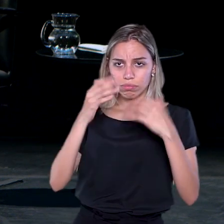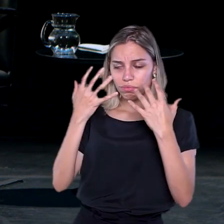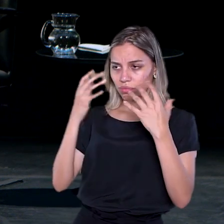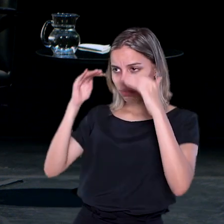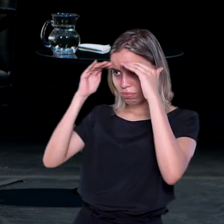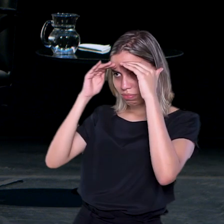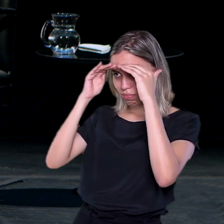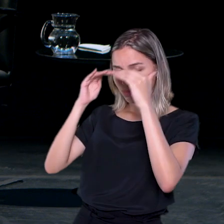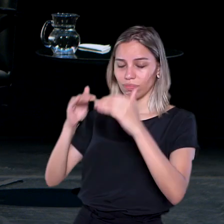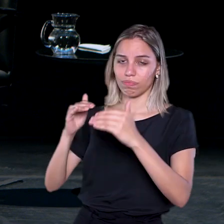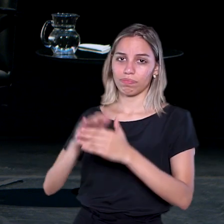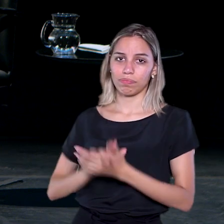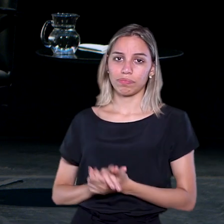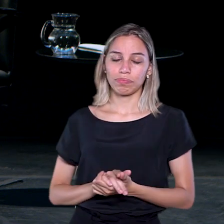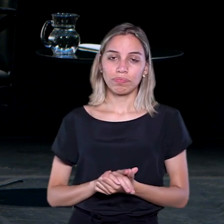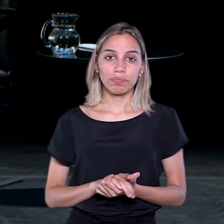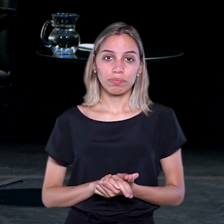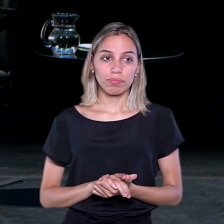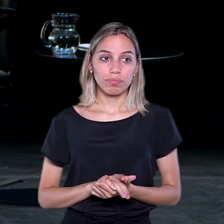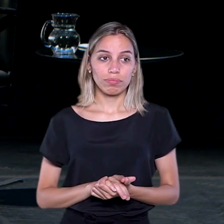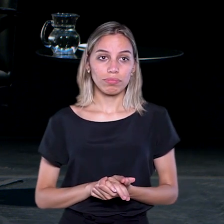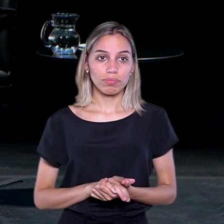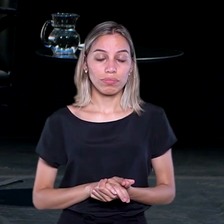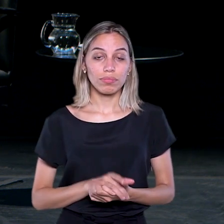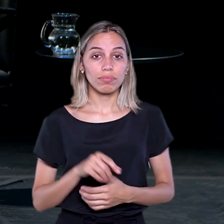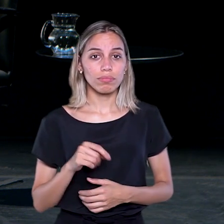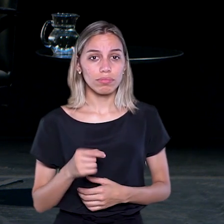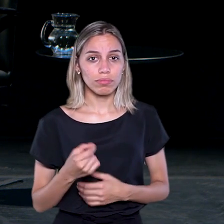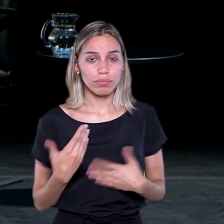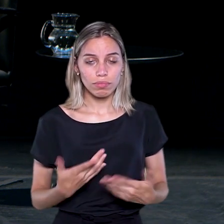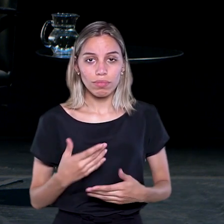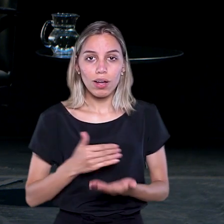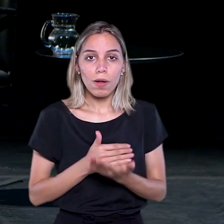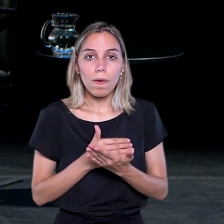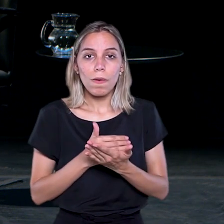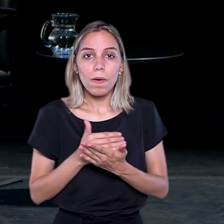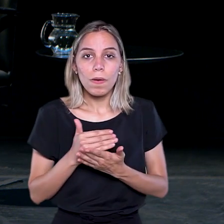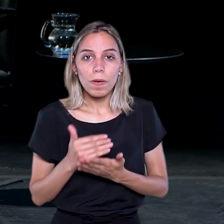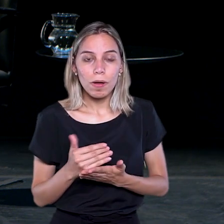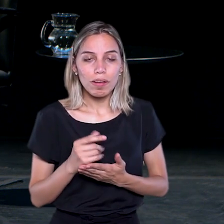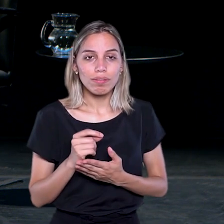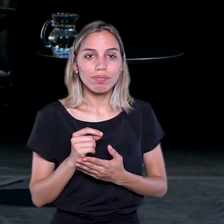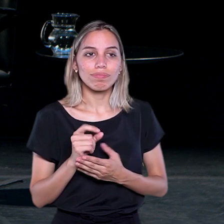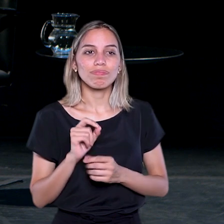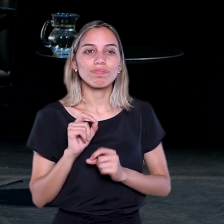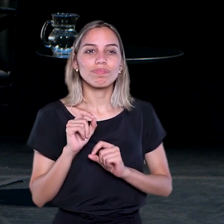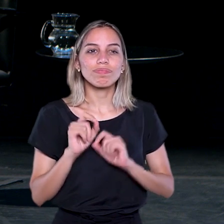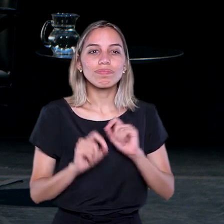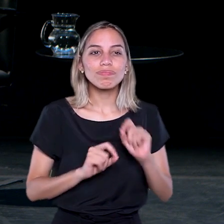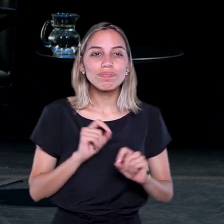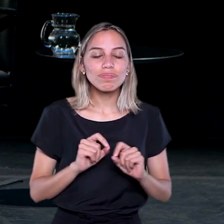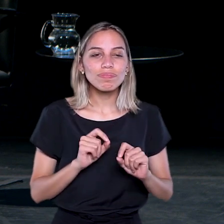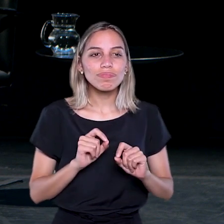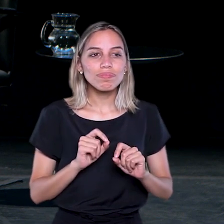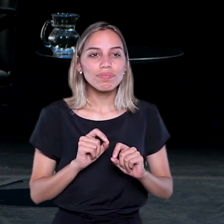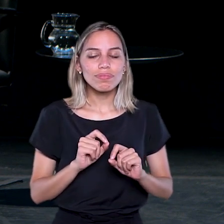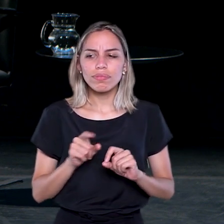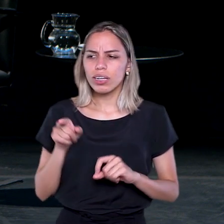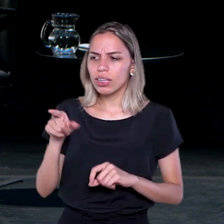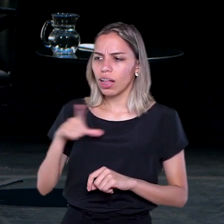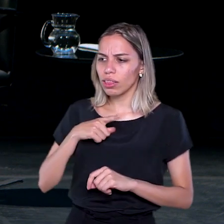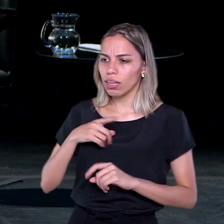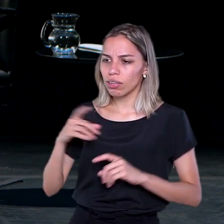mudança começa assim, começa daí, de medidas que vão contemplar uma pessoa que tem